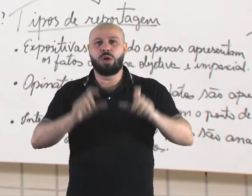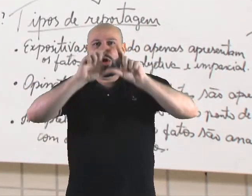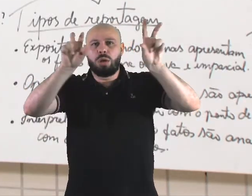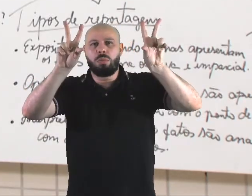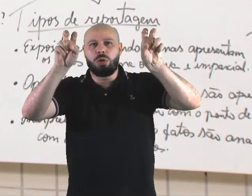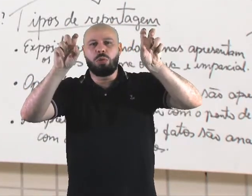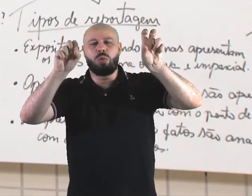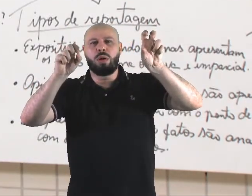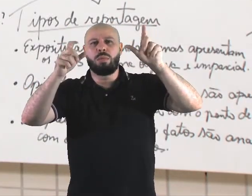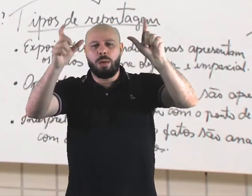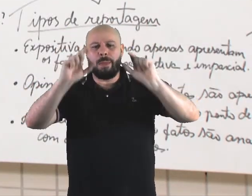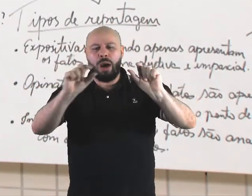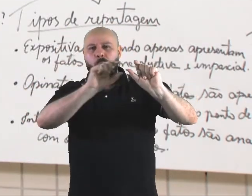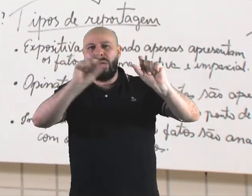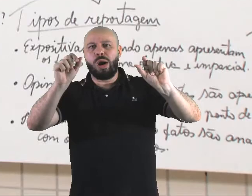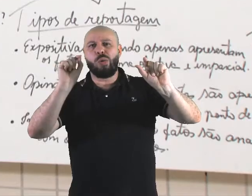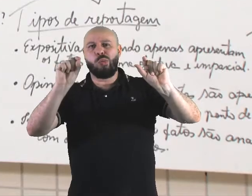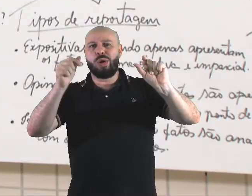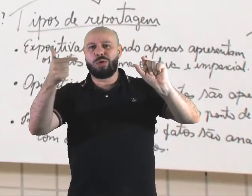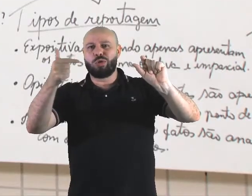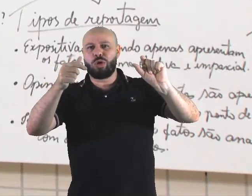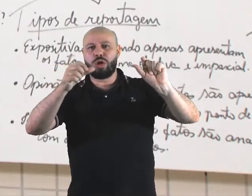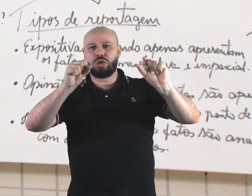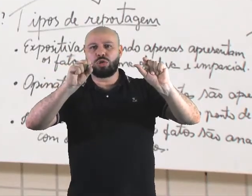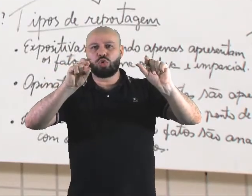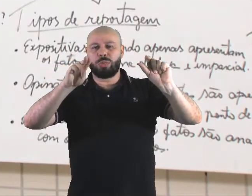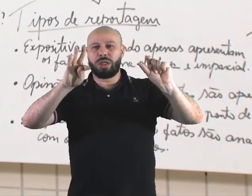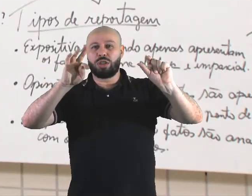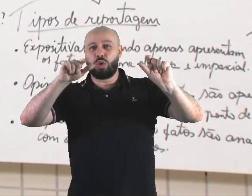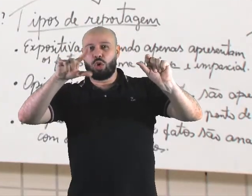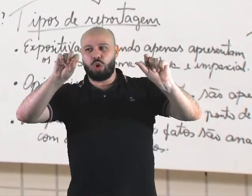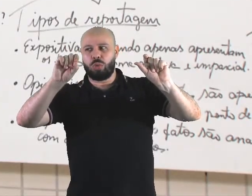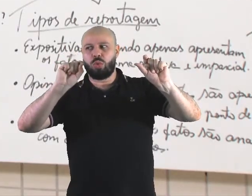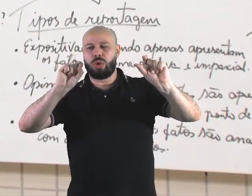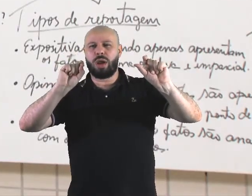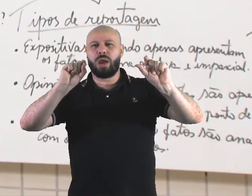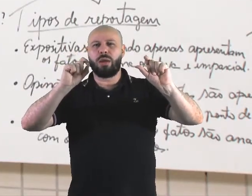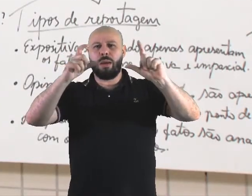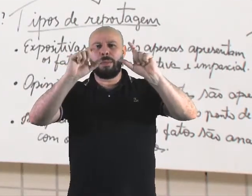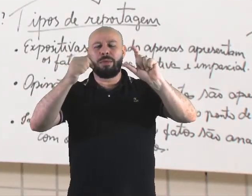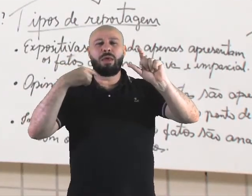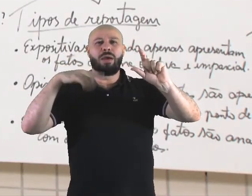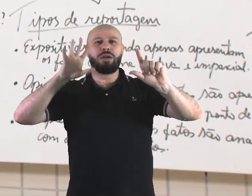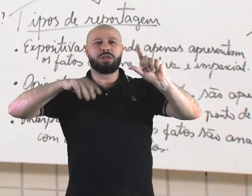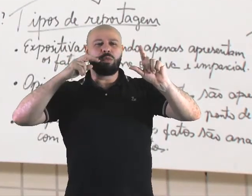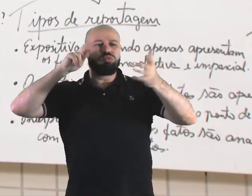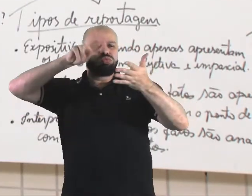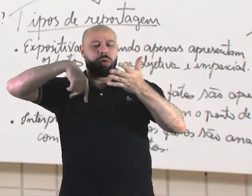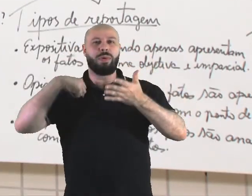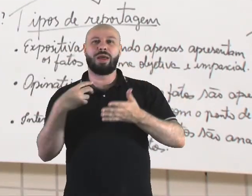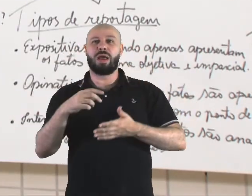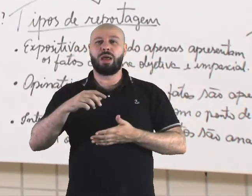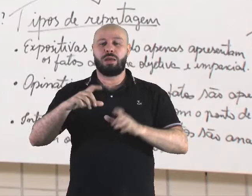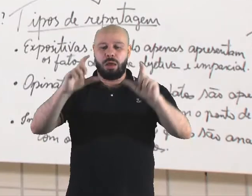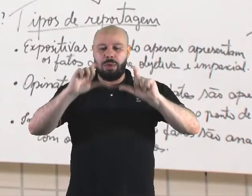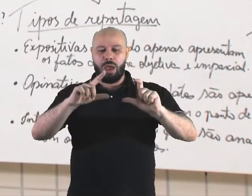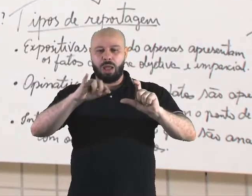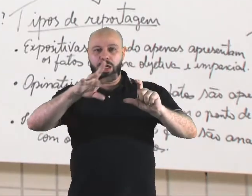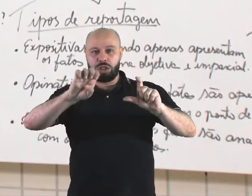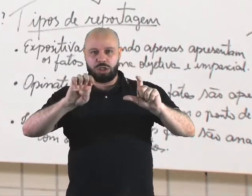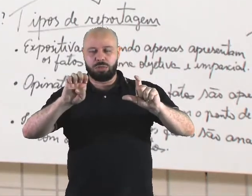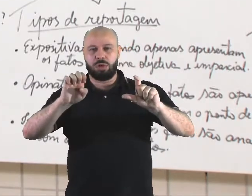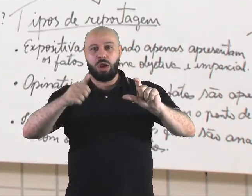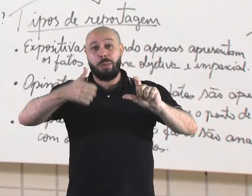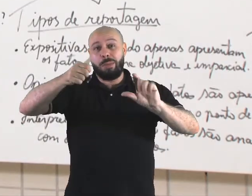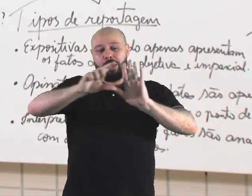vem logo abaixo. O subtítulo, quer dizer, já vem logo abaixo do meu título. Eu tenho a lead, que é o